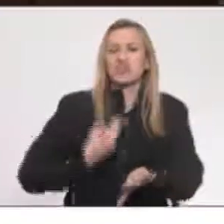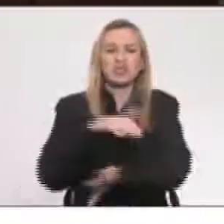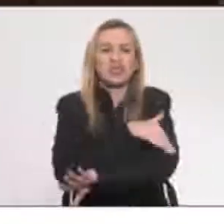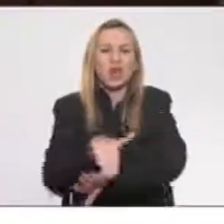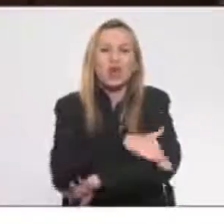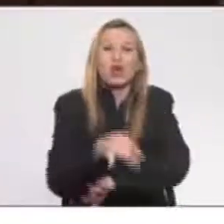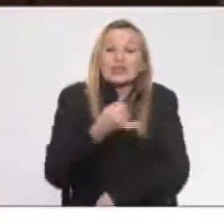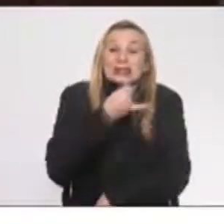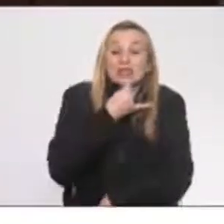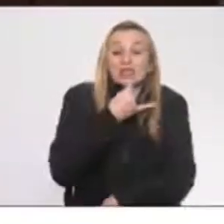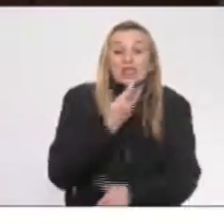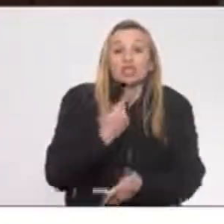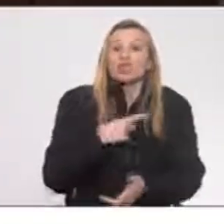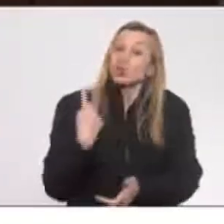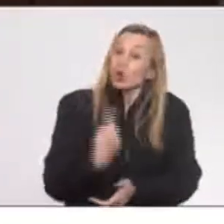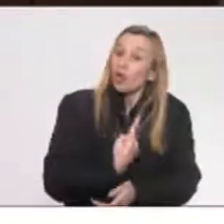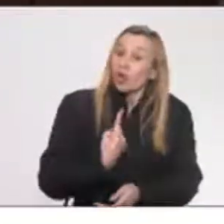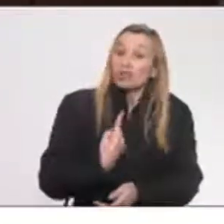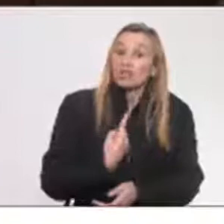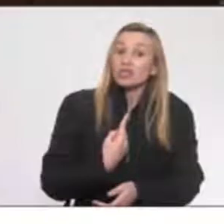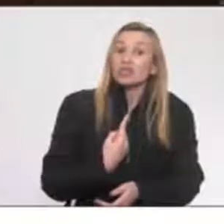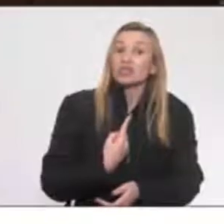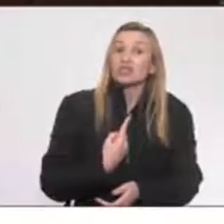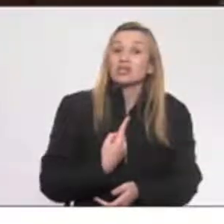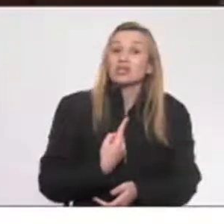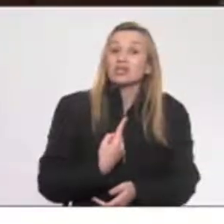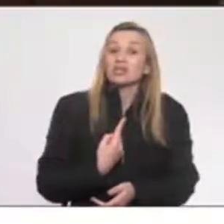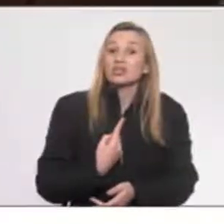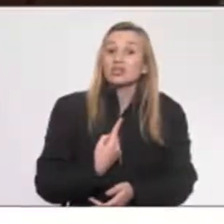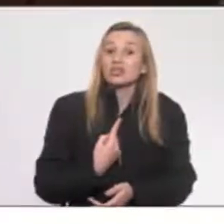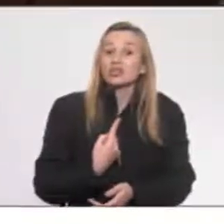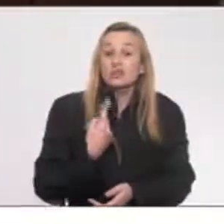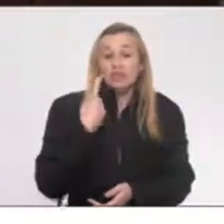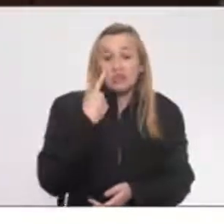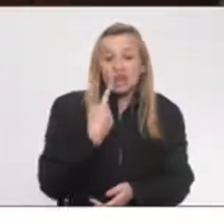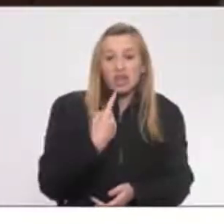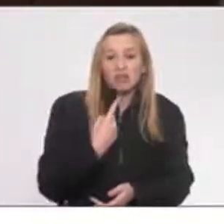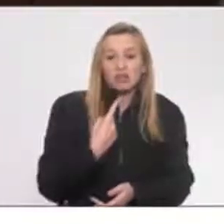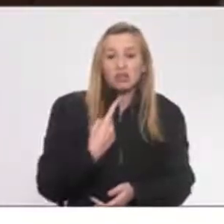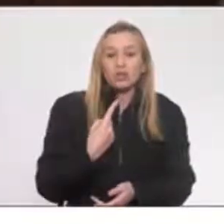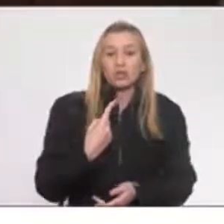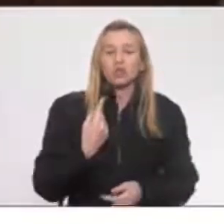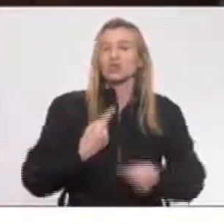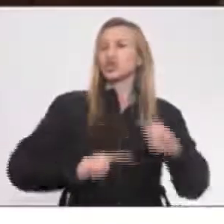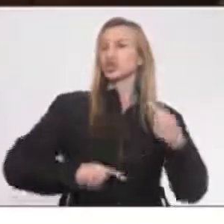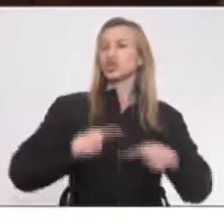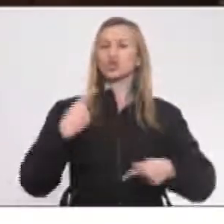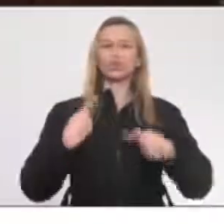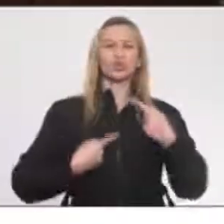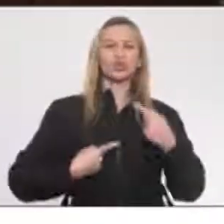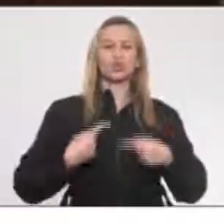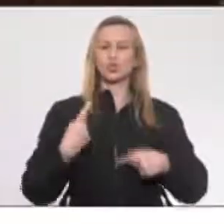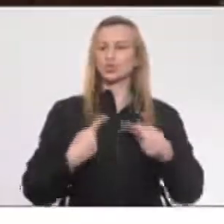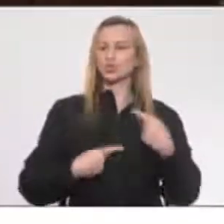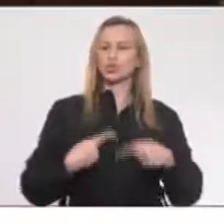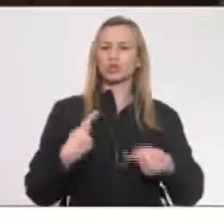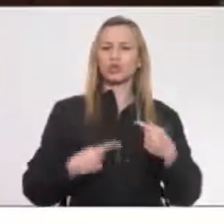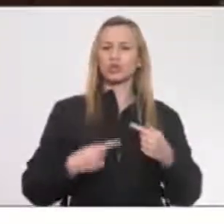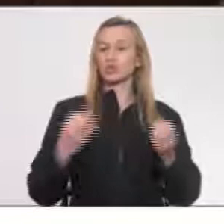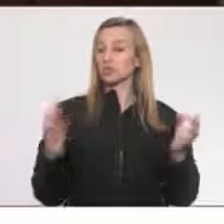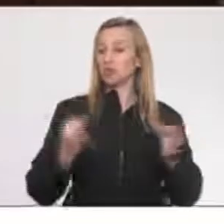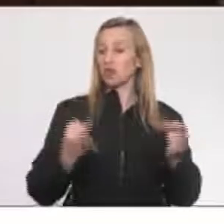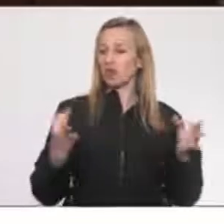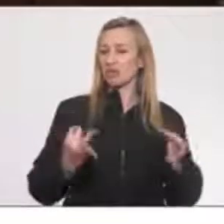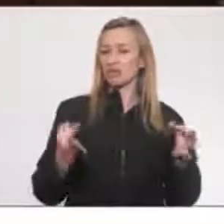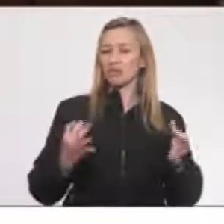Infelizmente, nós ainda somos vítimas do discurso politicamente correto, do mimimi, daquele